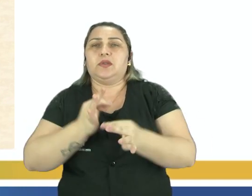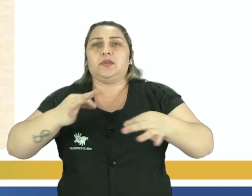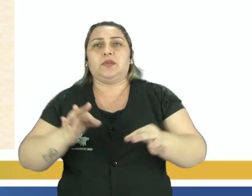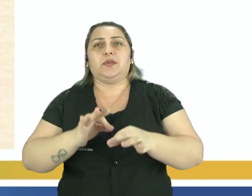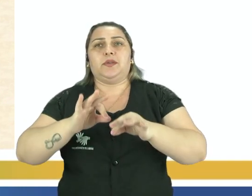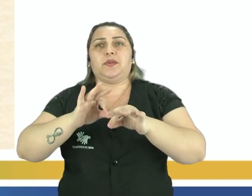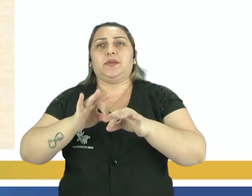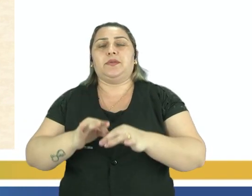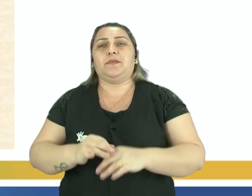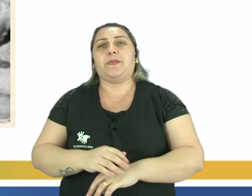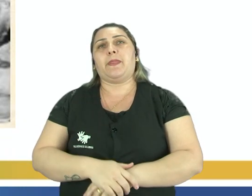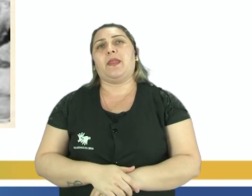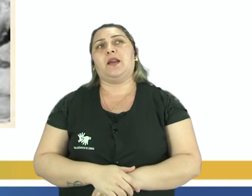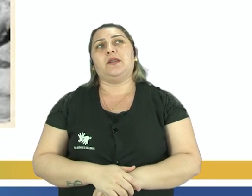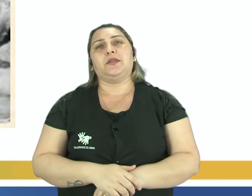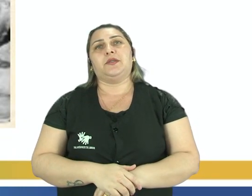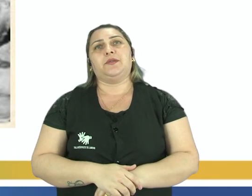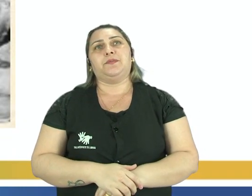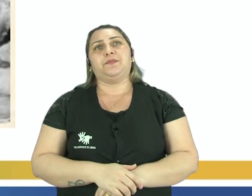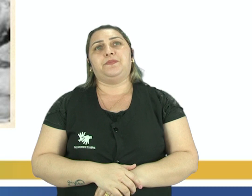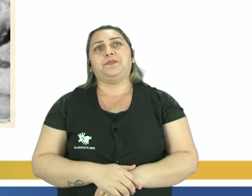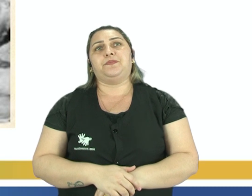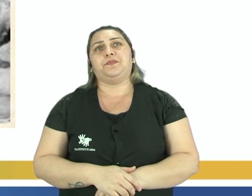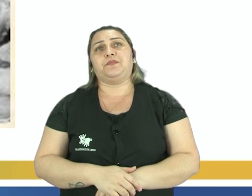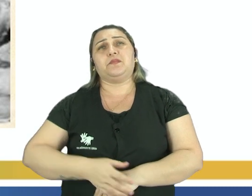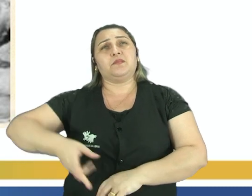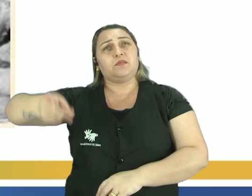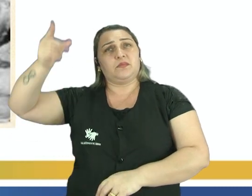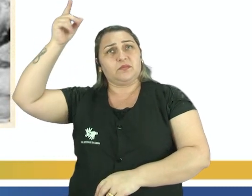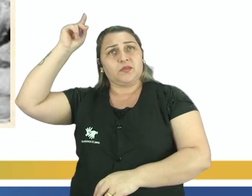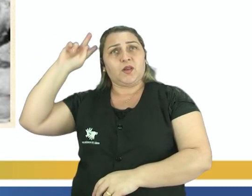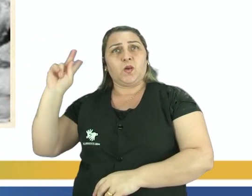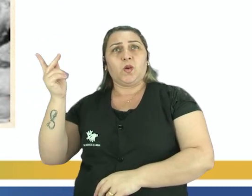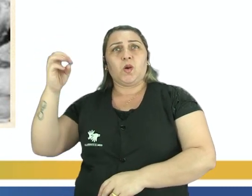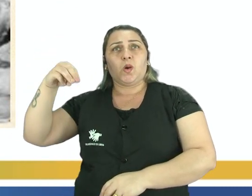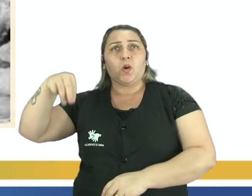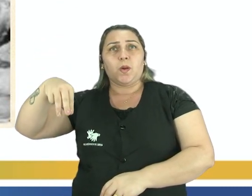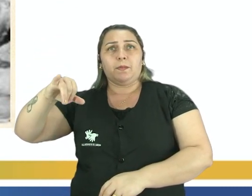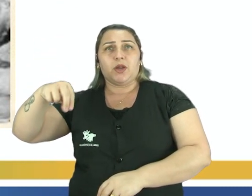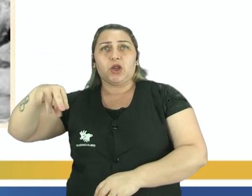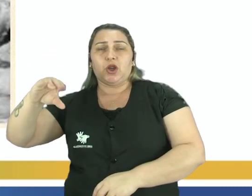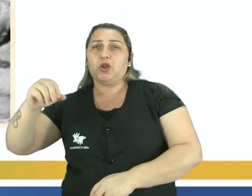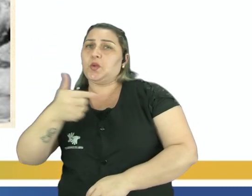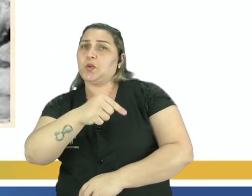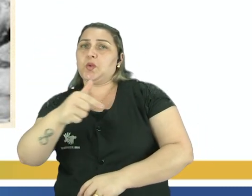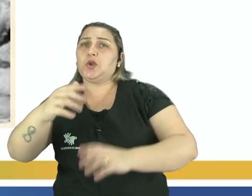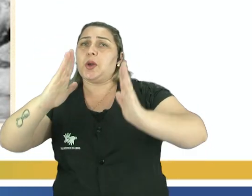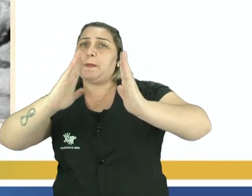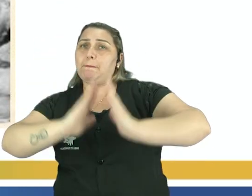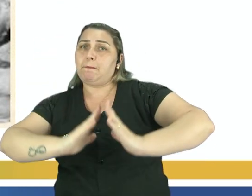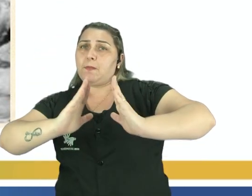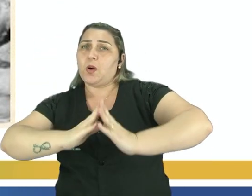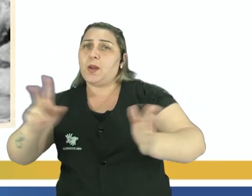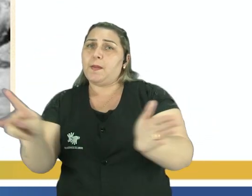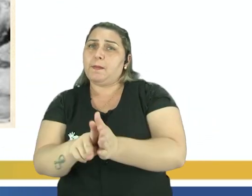cabanas, certo? Então, pessoal, os mais antigos hominídeos não tinham residência fixa. Eram